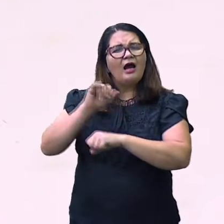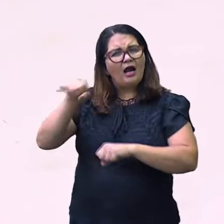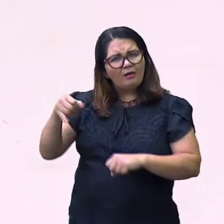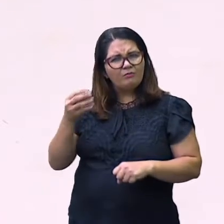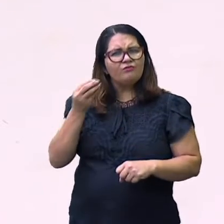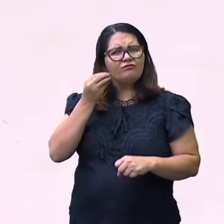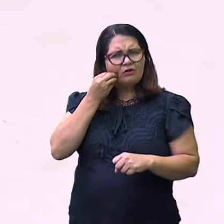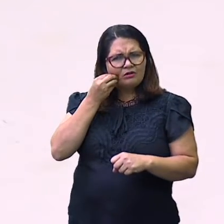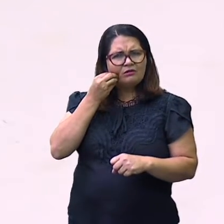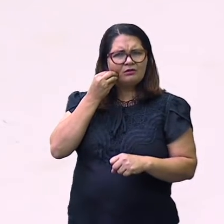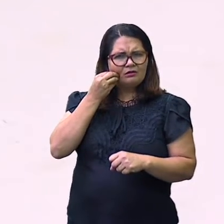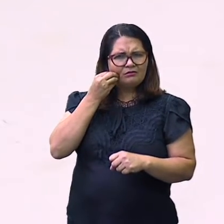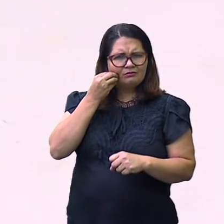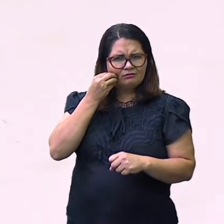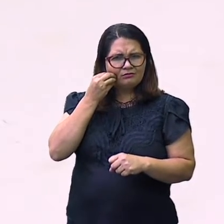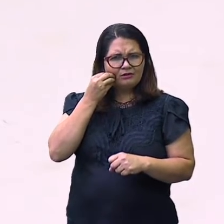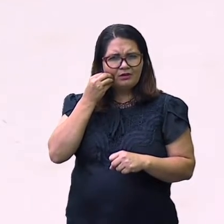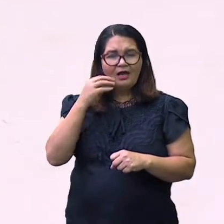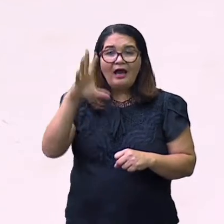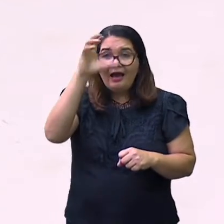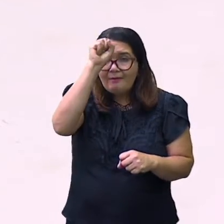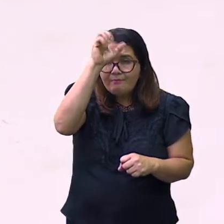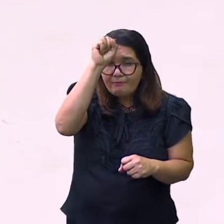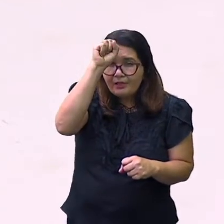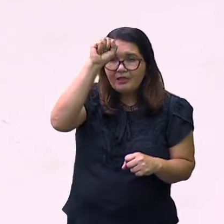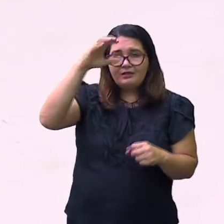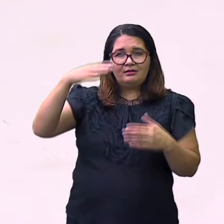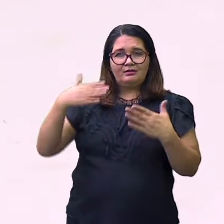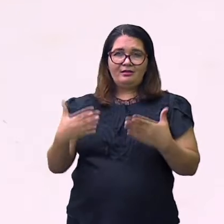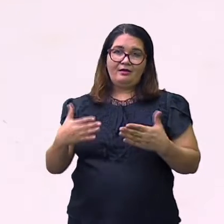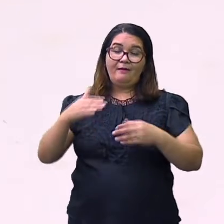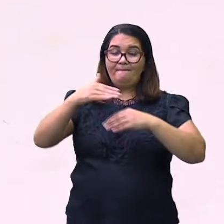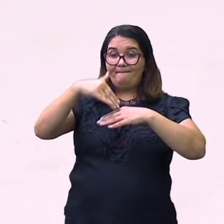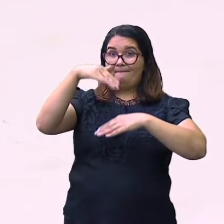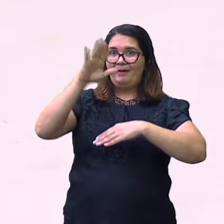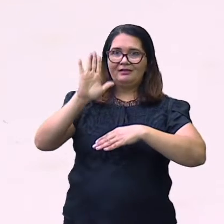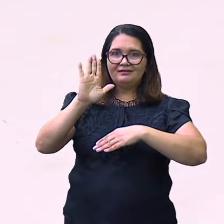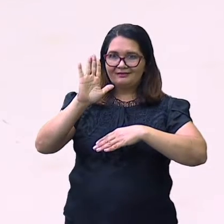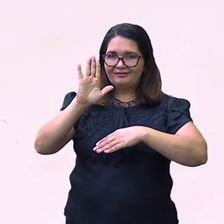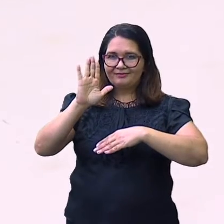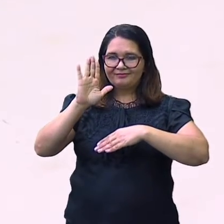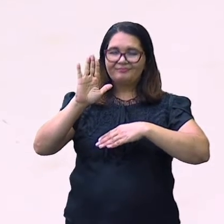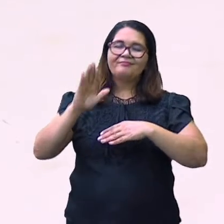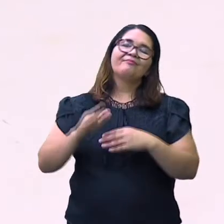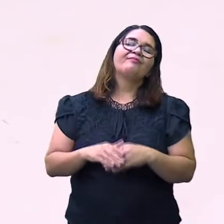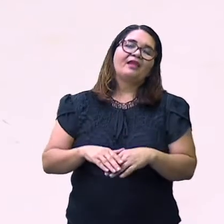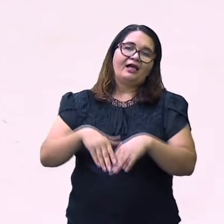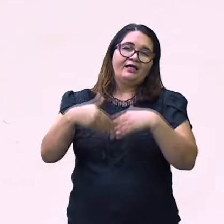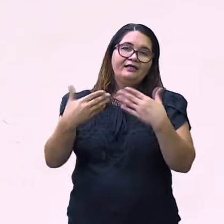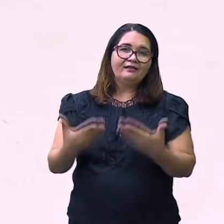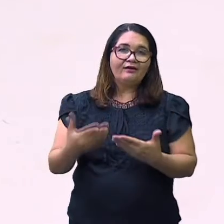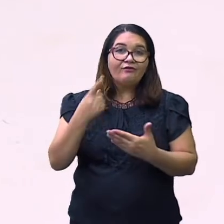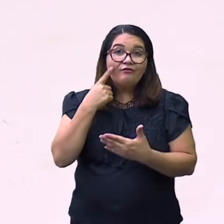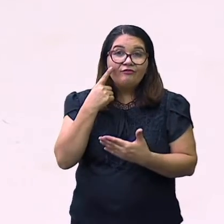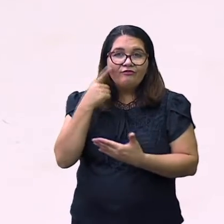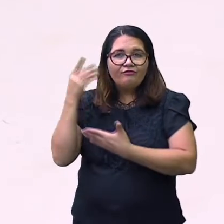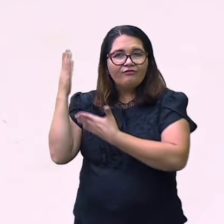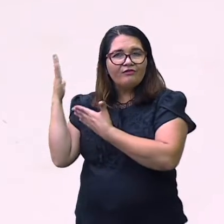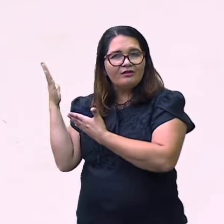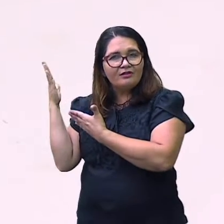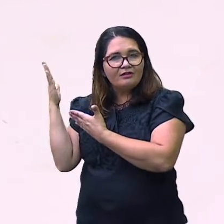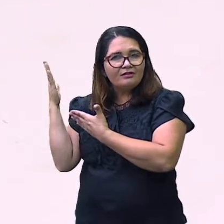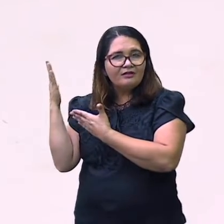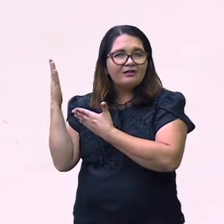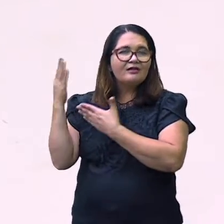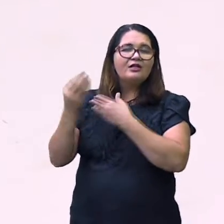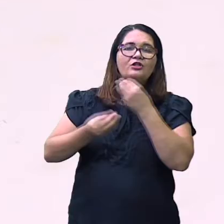mais tranquilo. Olha aí, aproveitem esse tempo para poder fazer alguma coisa que vai ajudar vocês a também